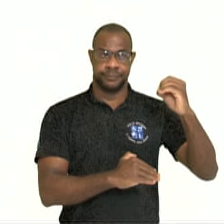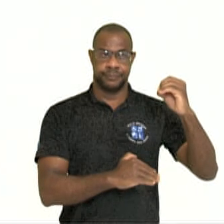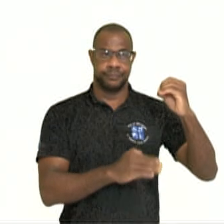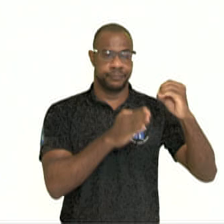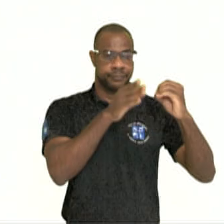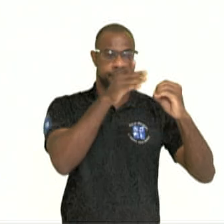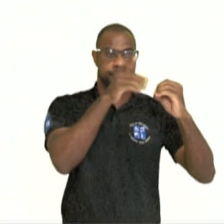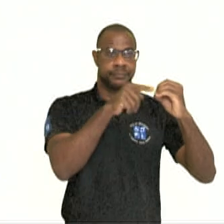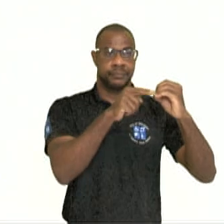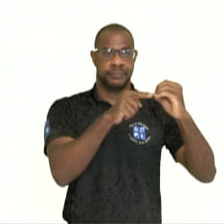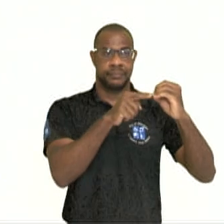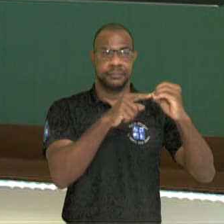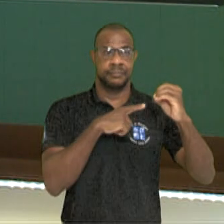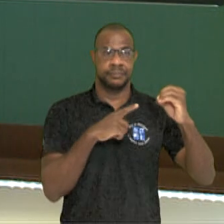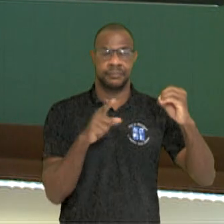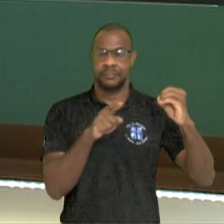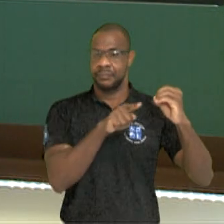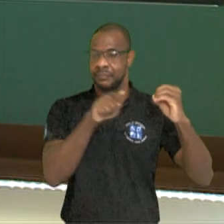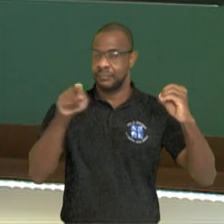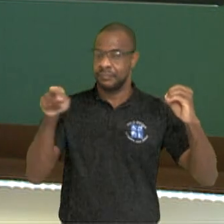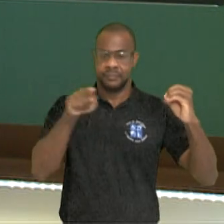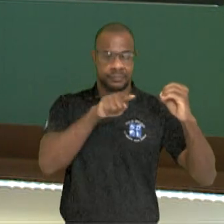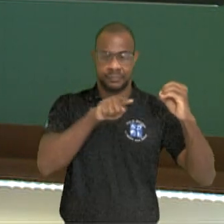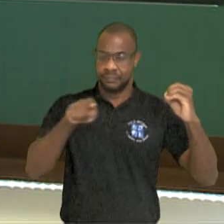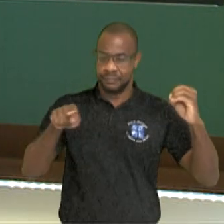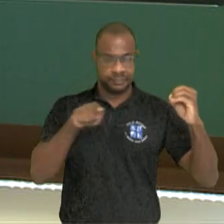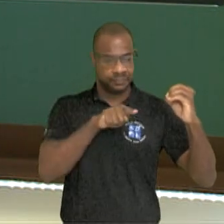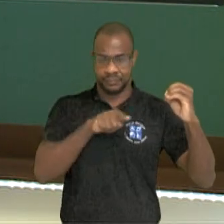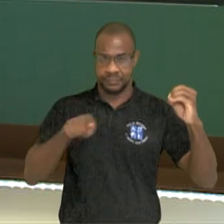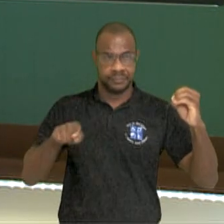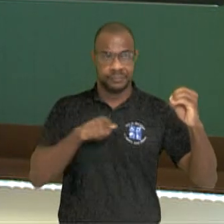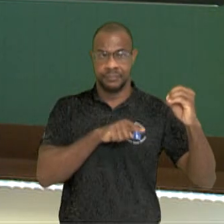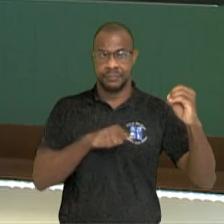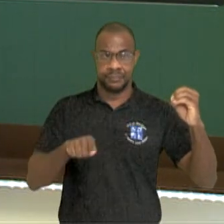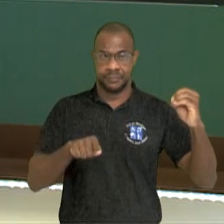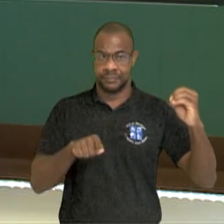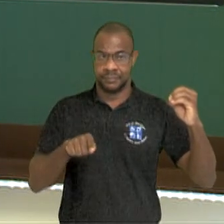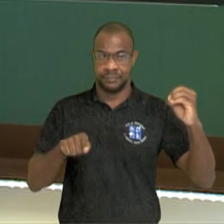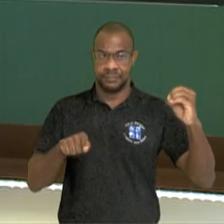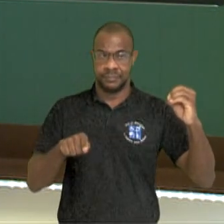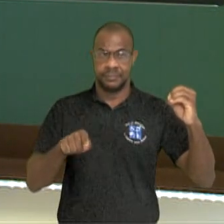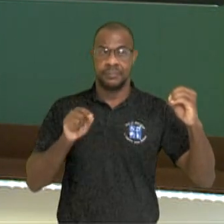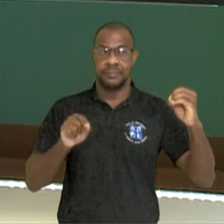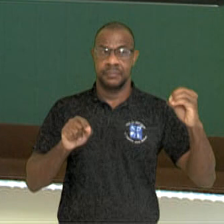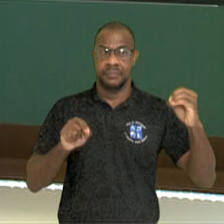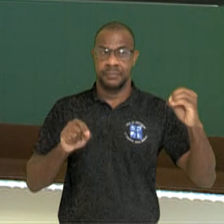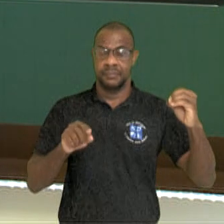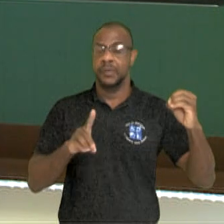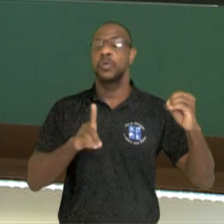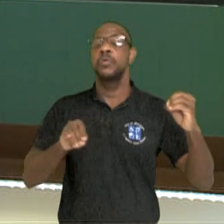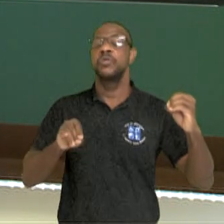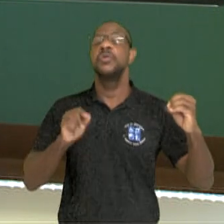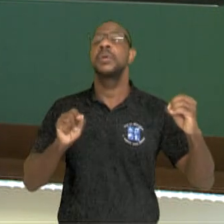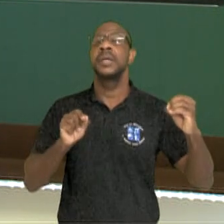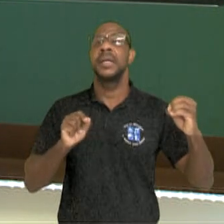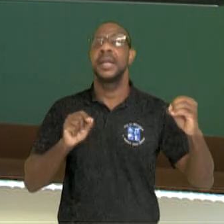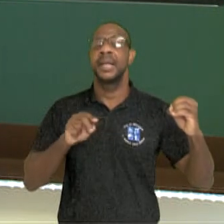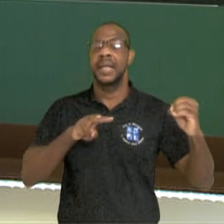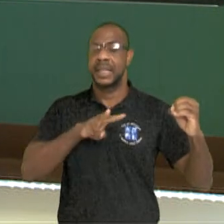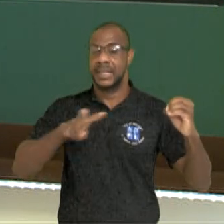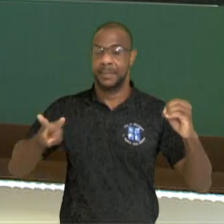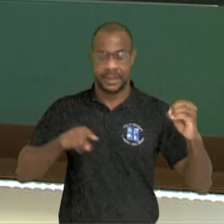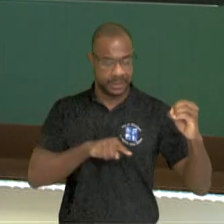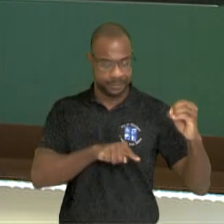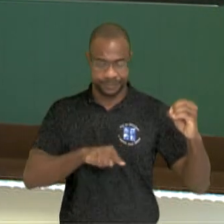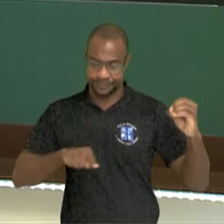Aqui estão relacionadas, né, com os eixos horizontais, que simbolizam aqui os dias da semana,